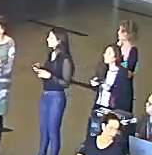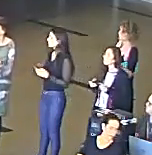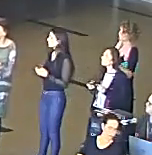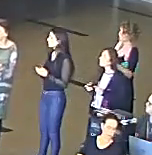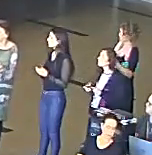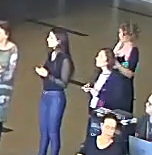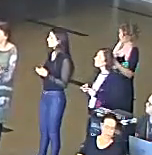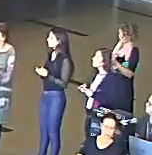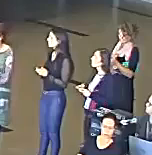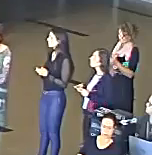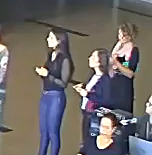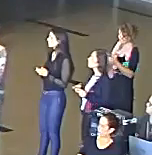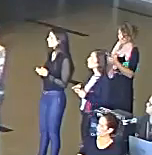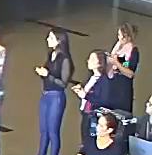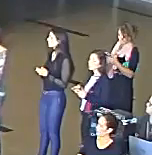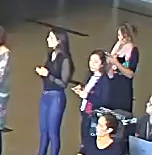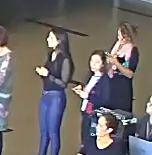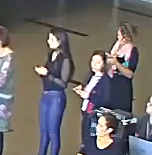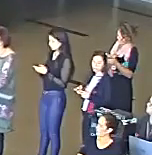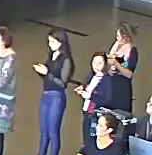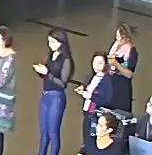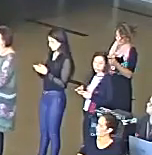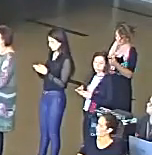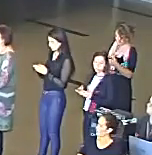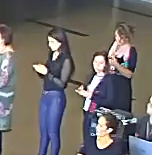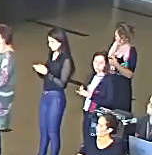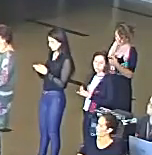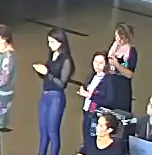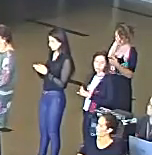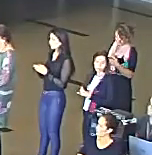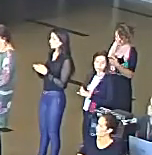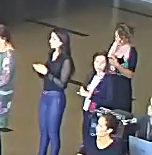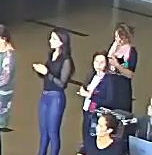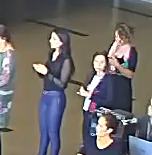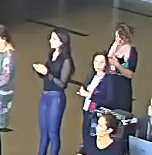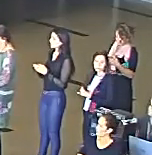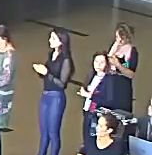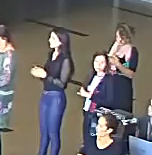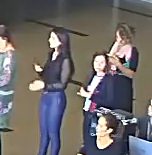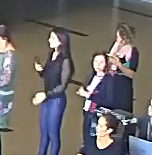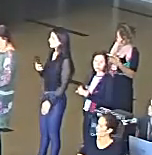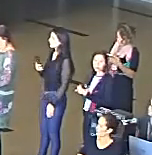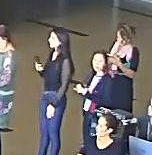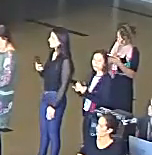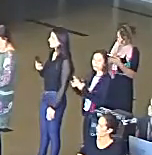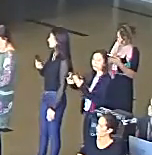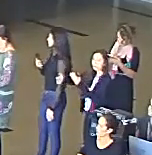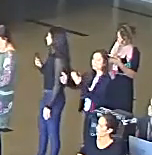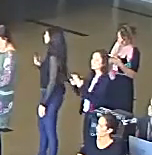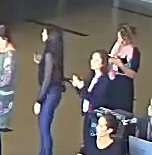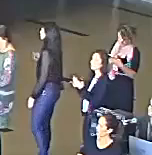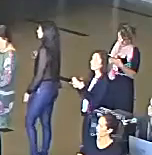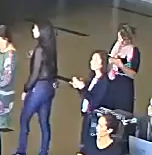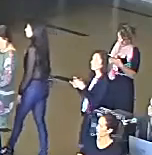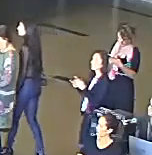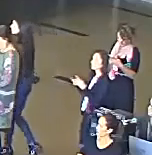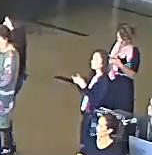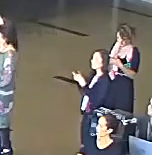nenhum tipo de de adaptação para nós é no mínimo e desrespeitoso nós então hoje estamos aqui